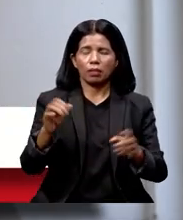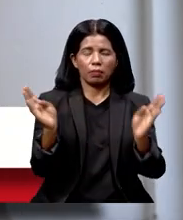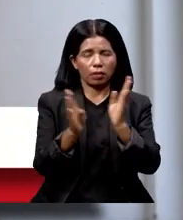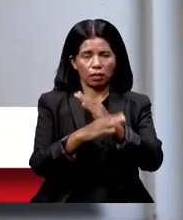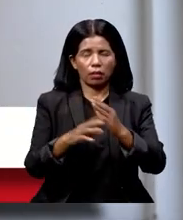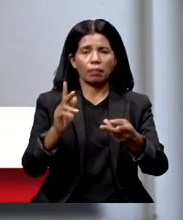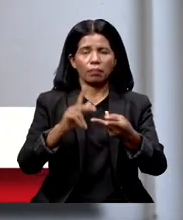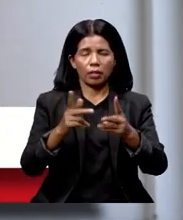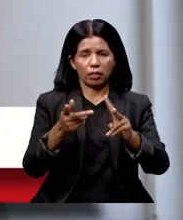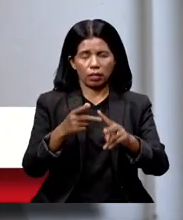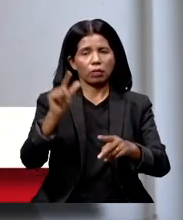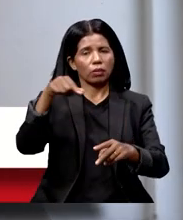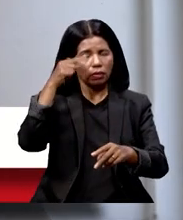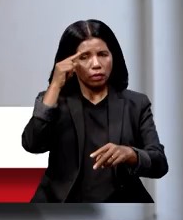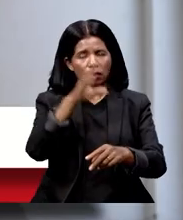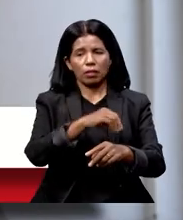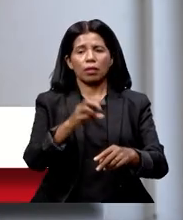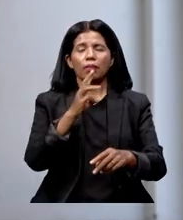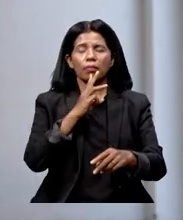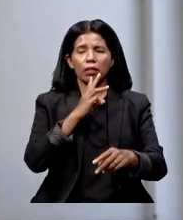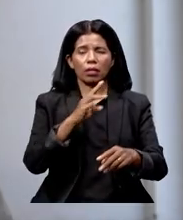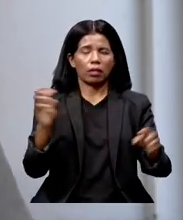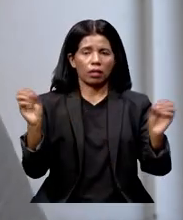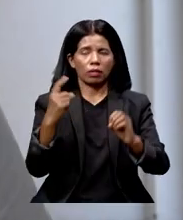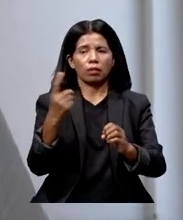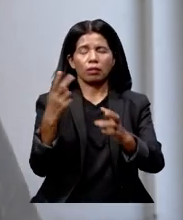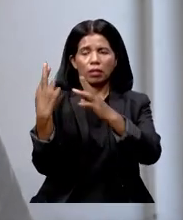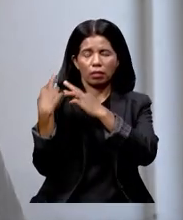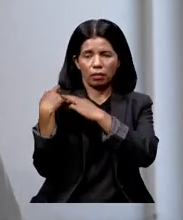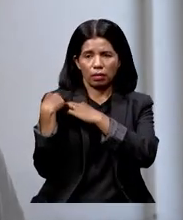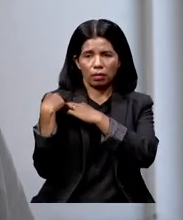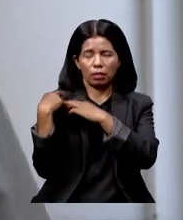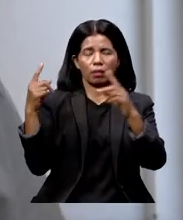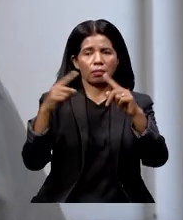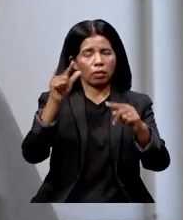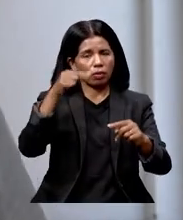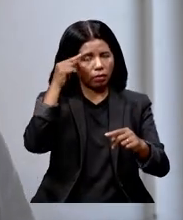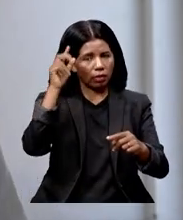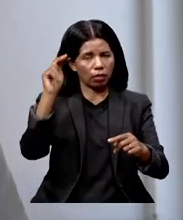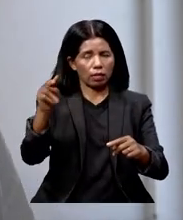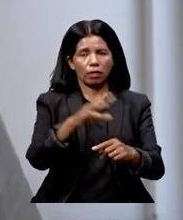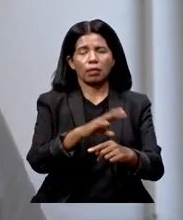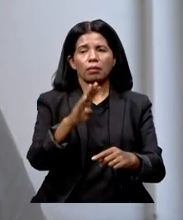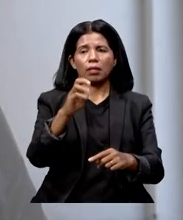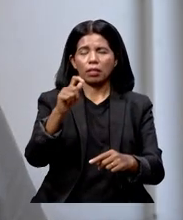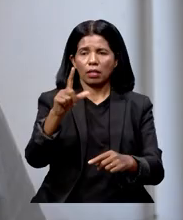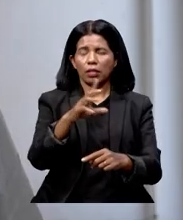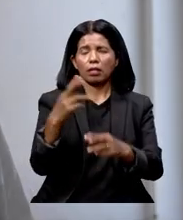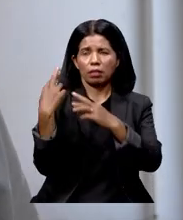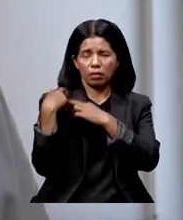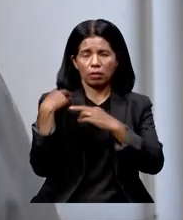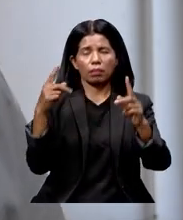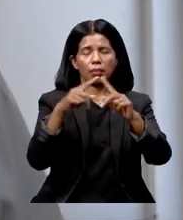parceiro do governo, também DNA los responsabilidade o governo de tanto BTL, mas responsabilidade o povo toma